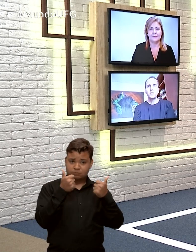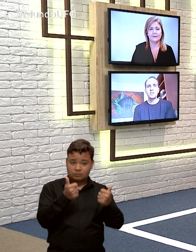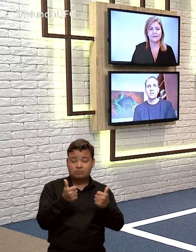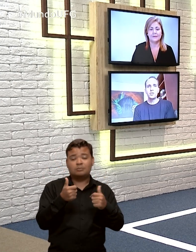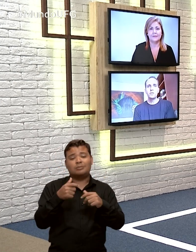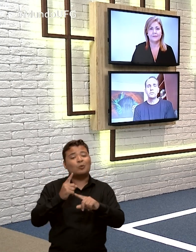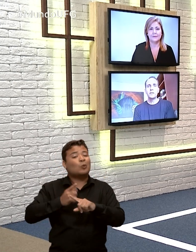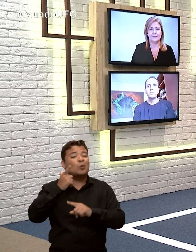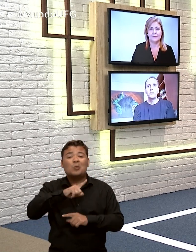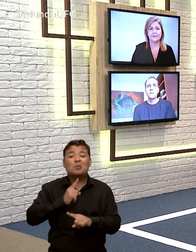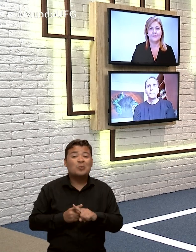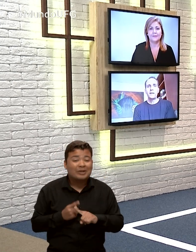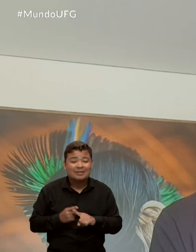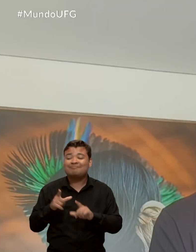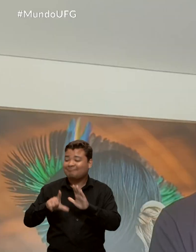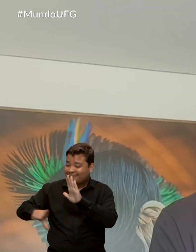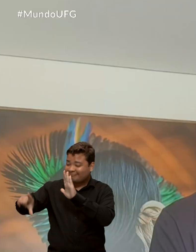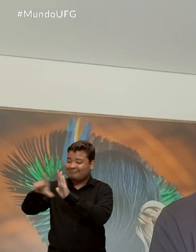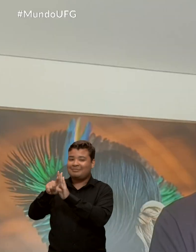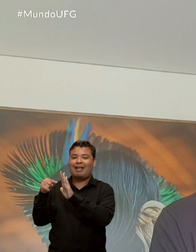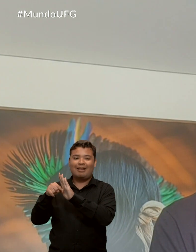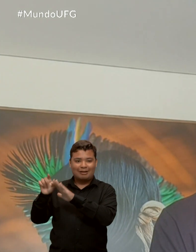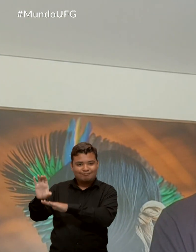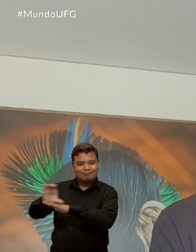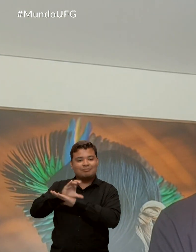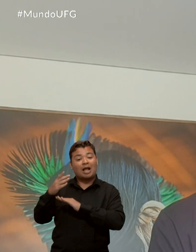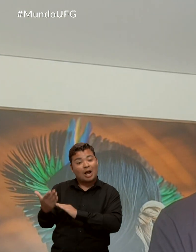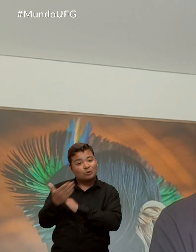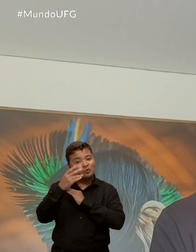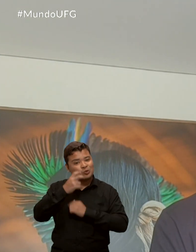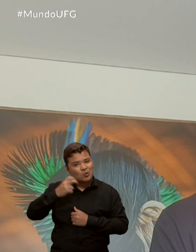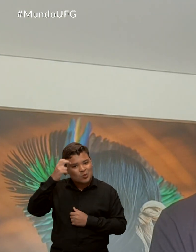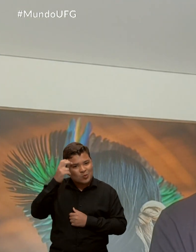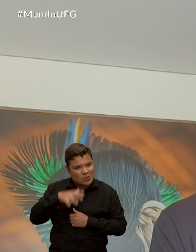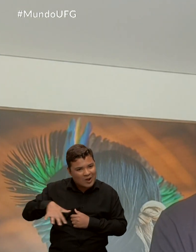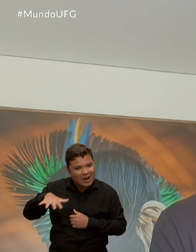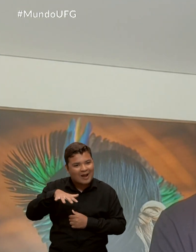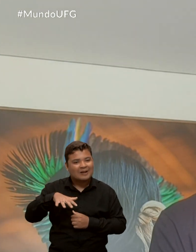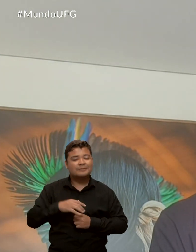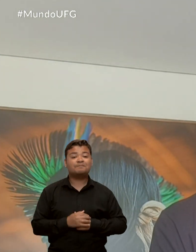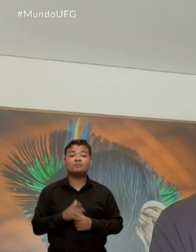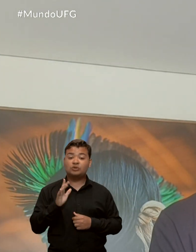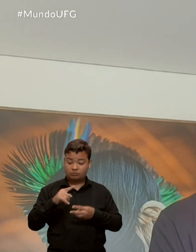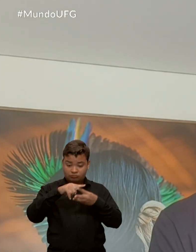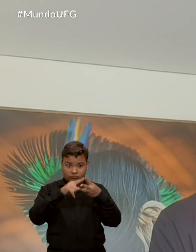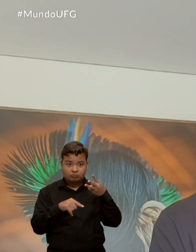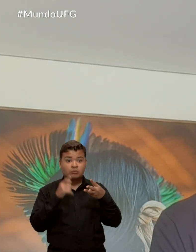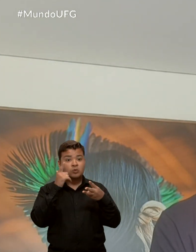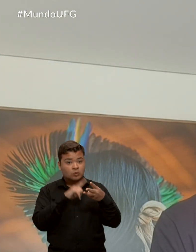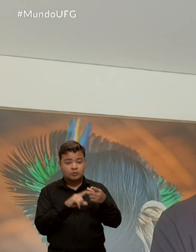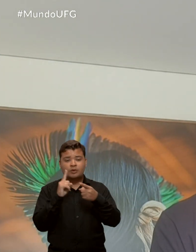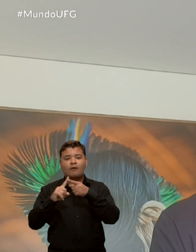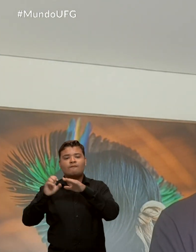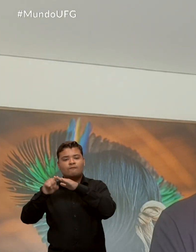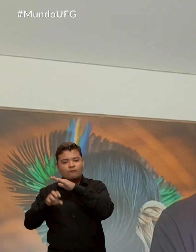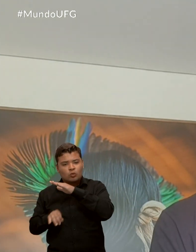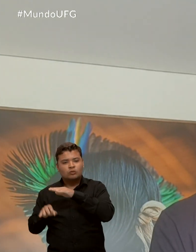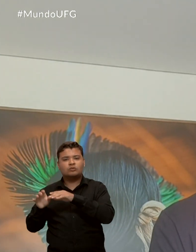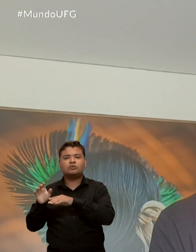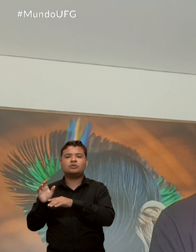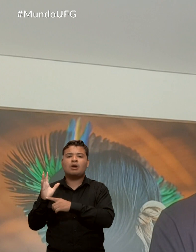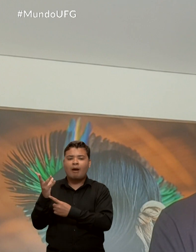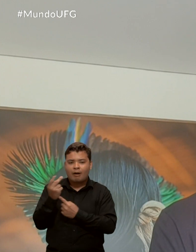leis de incentivo, né? Até agora, nós já passamos por 3 leis de incentivo: o Fundo de Arte e Cultura de Goiás,